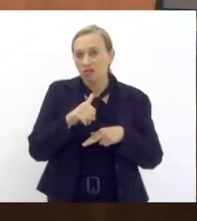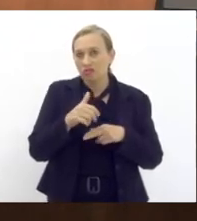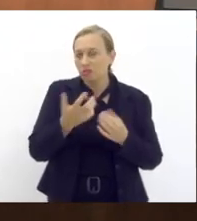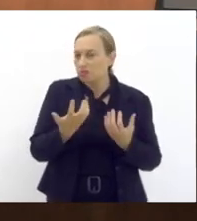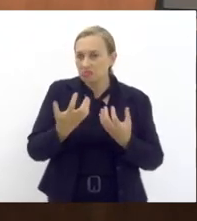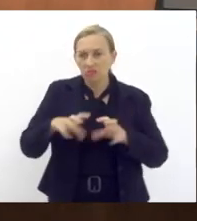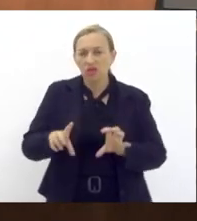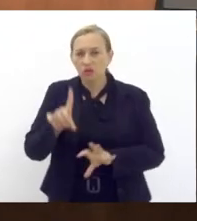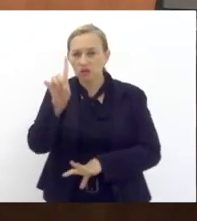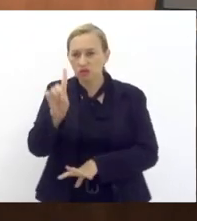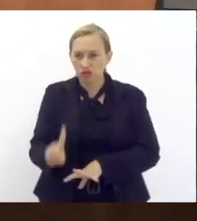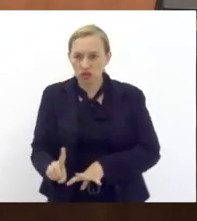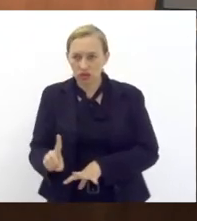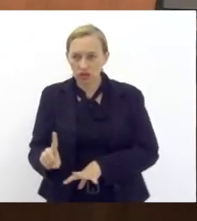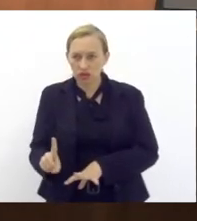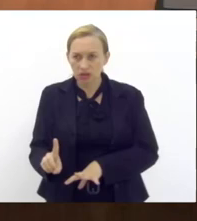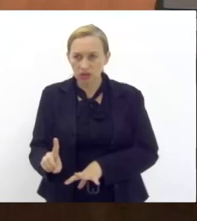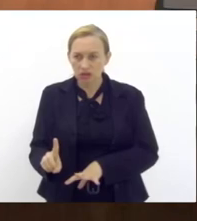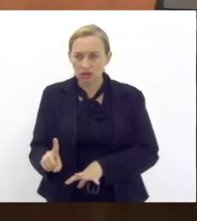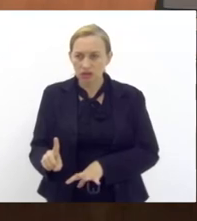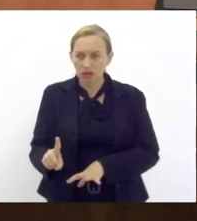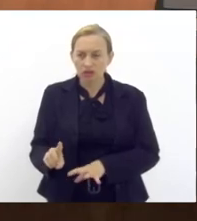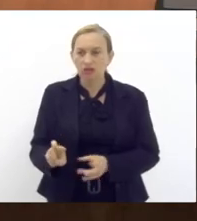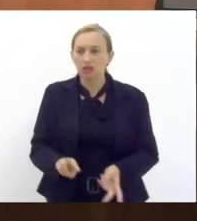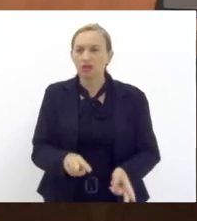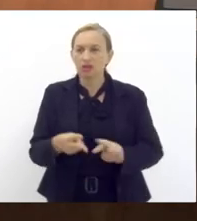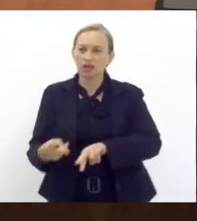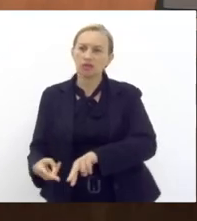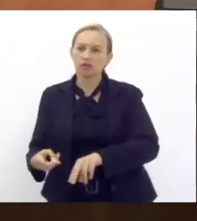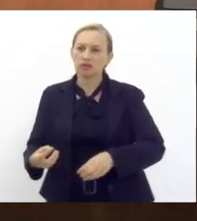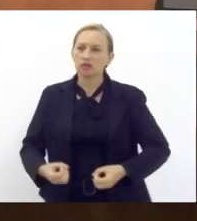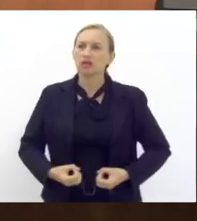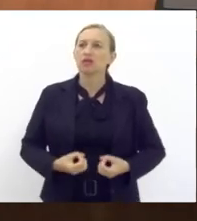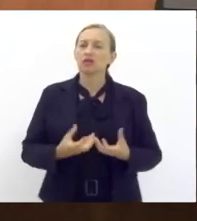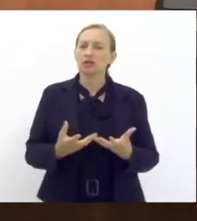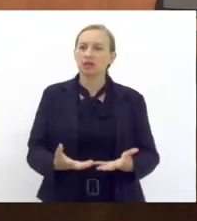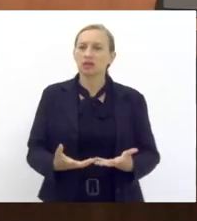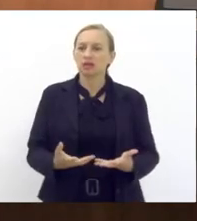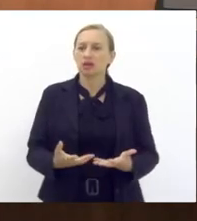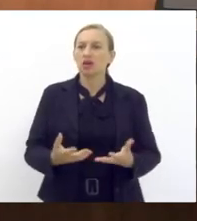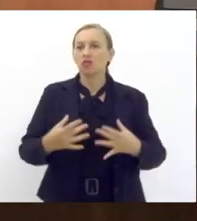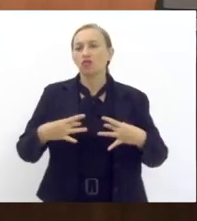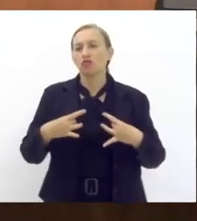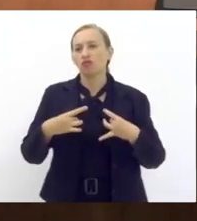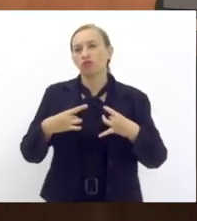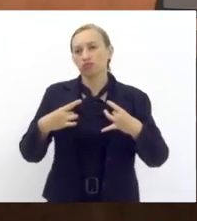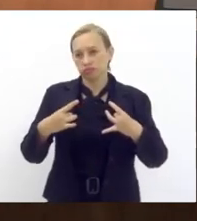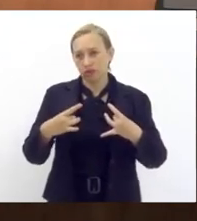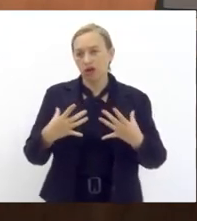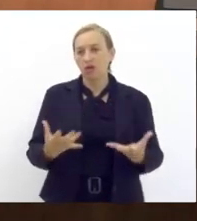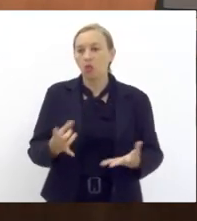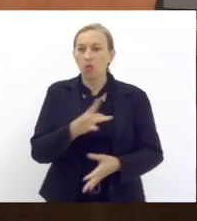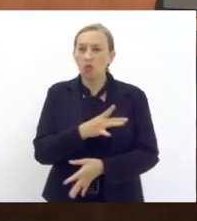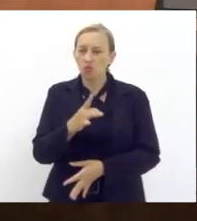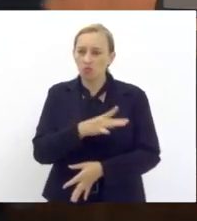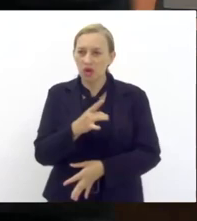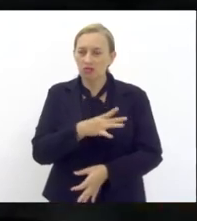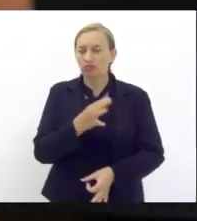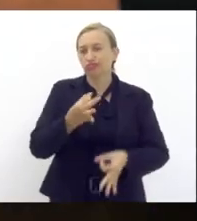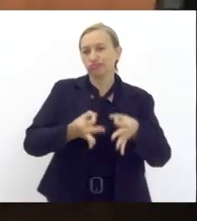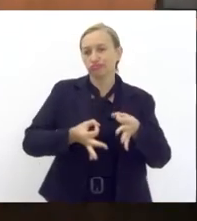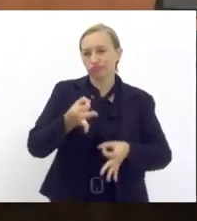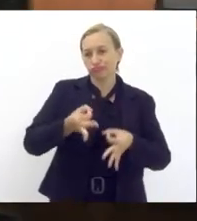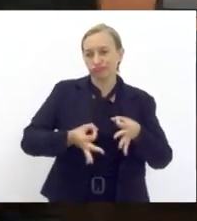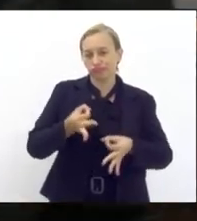direito e o caminho legal da entrega voluntária com medos de julgamentos e